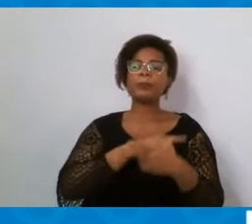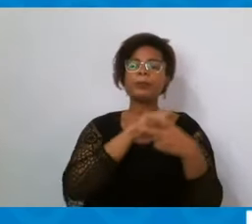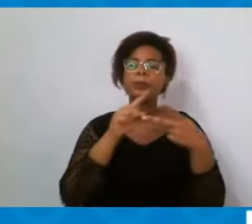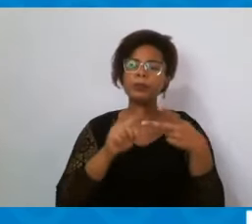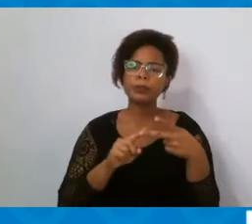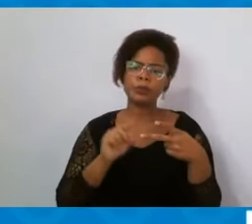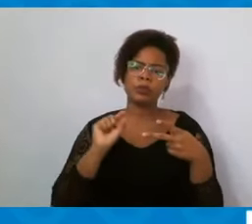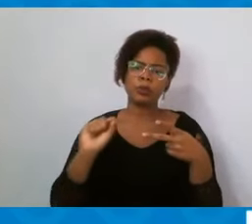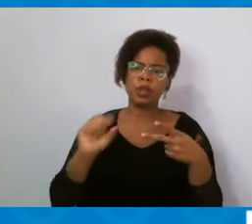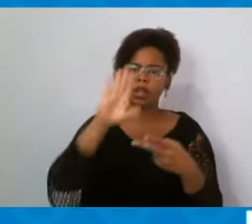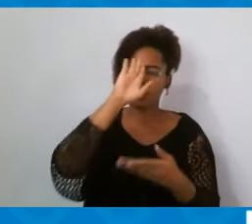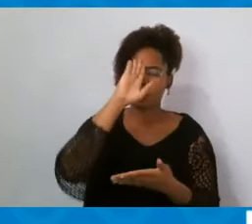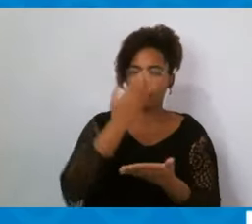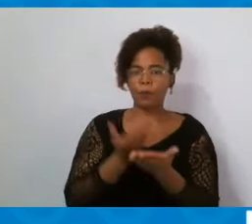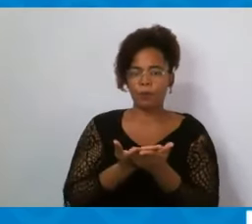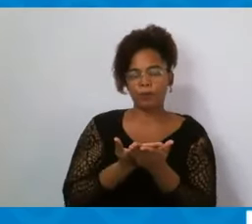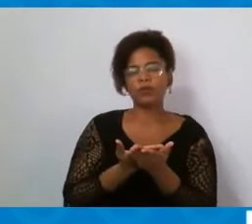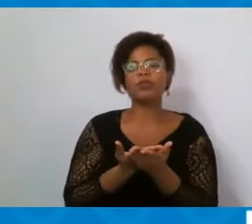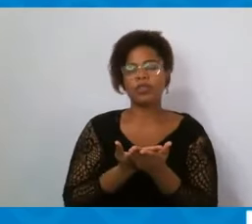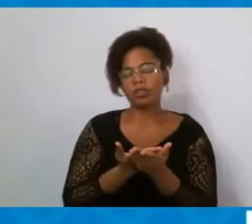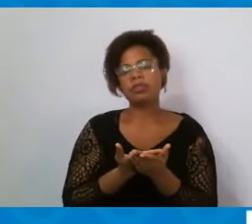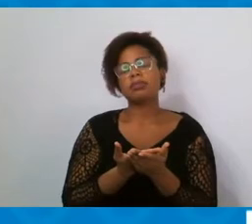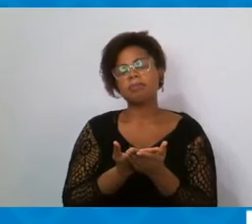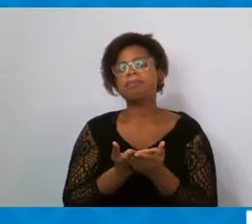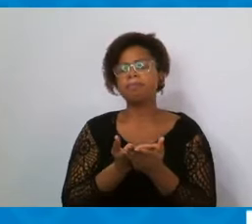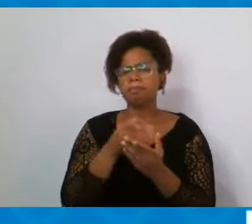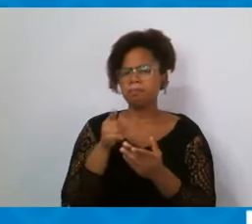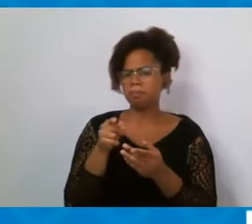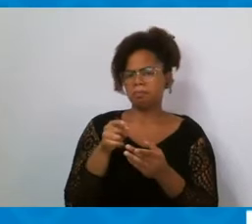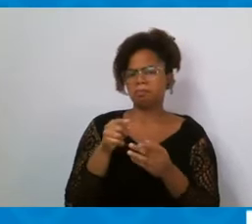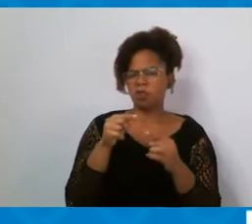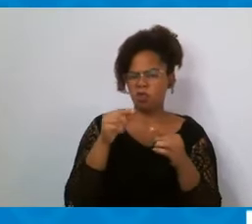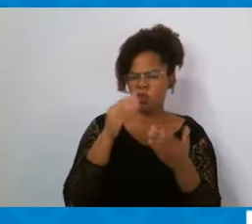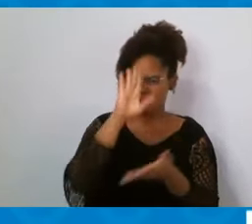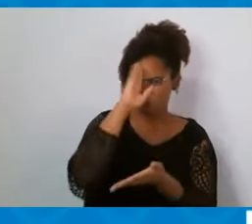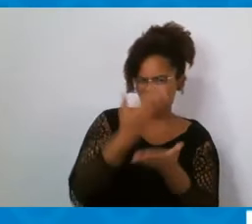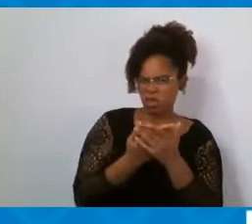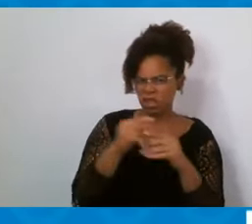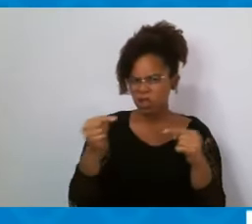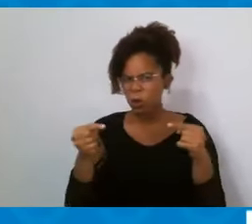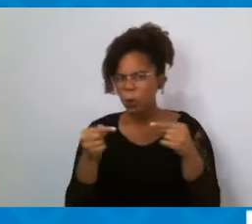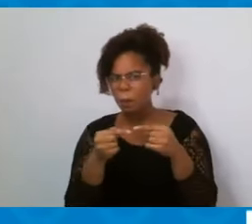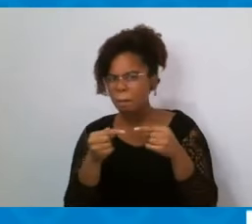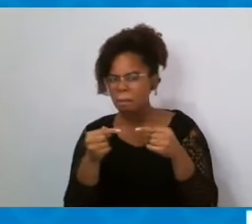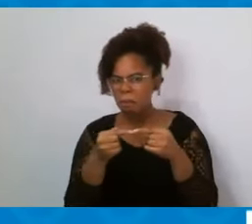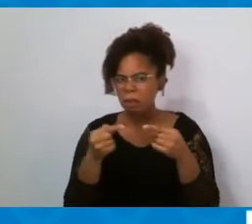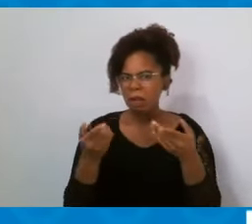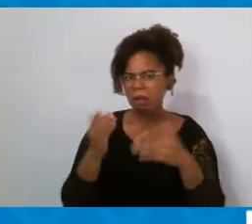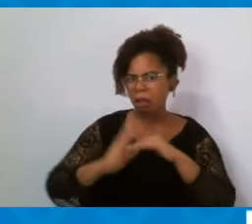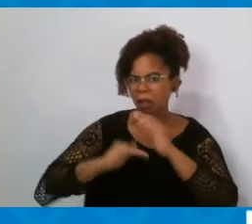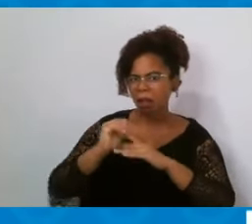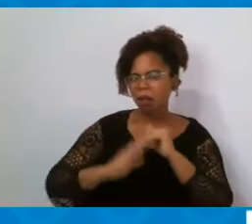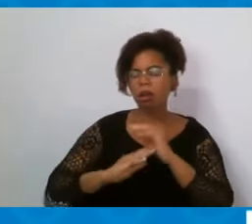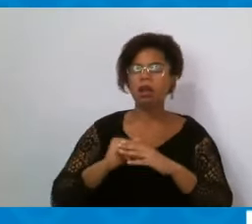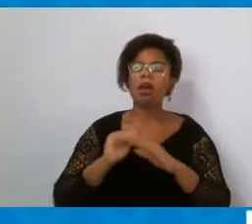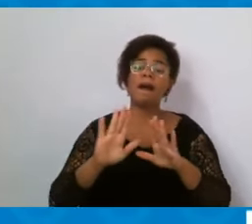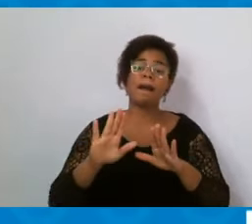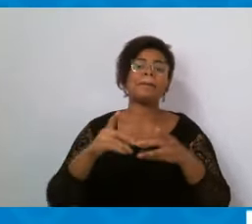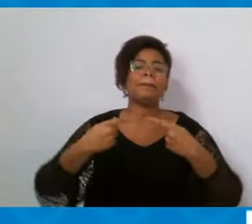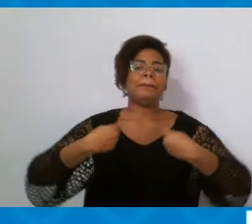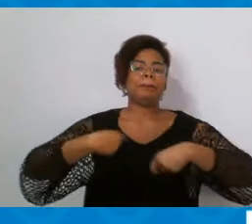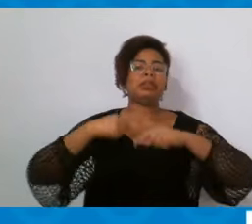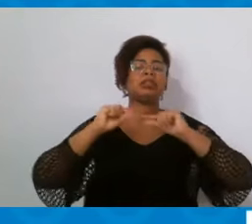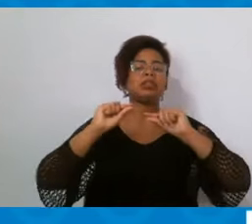a gente só é mais criativo num ambiente onde a gente pode arriscar, por exemplo, falar coisas que